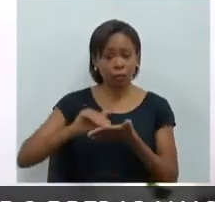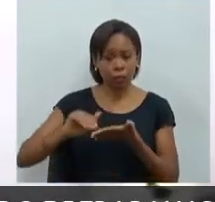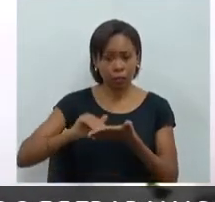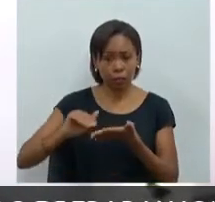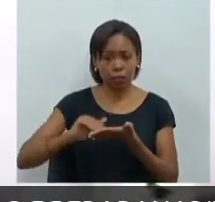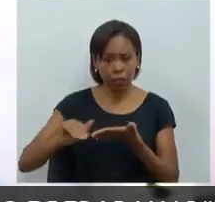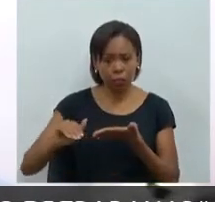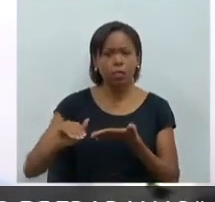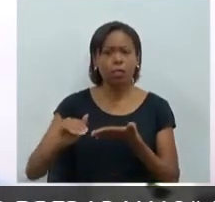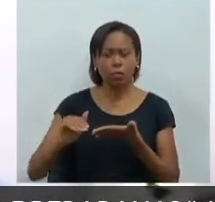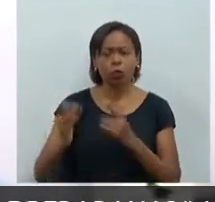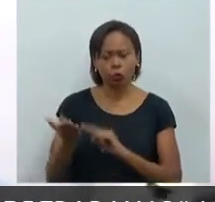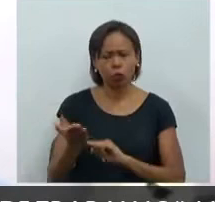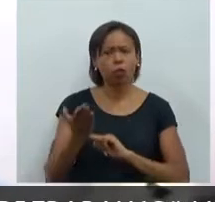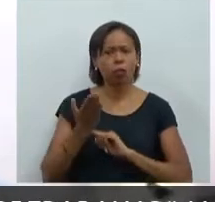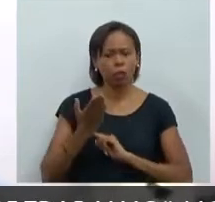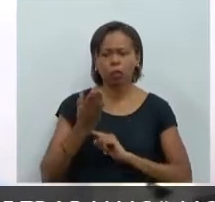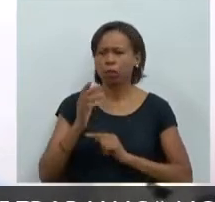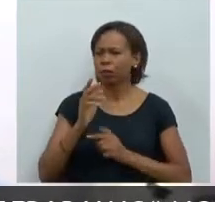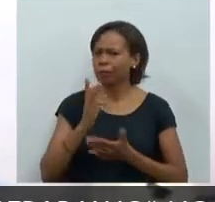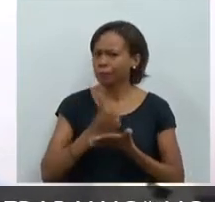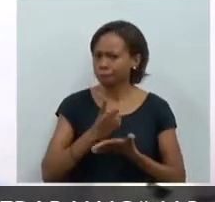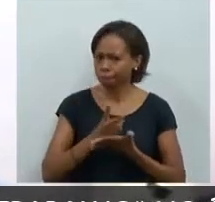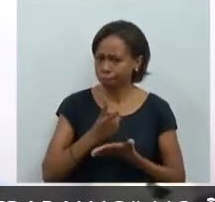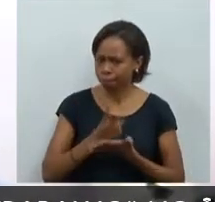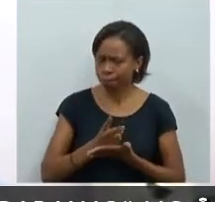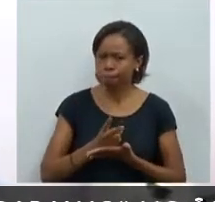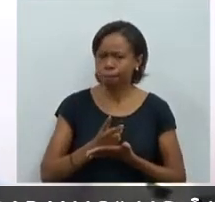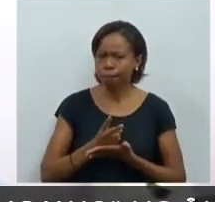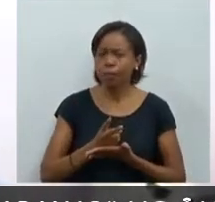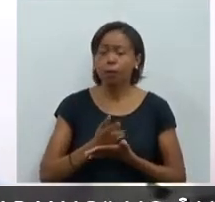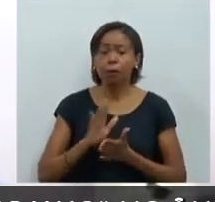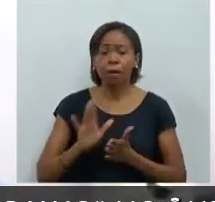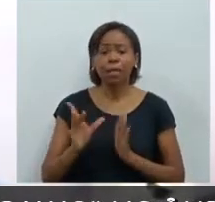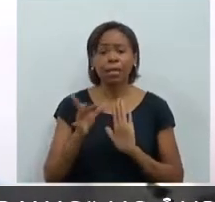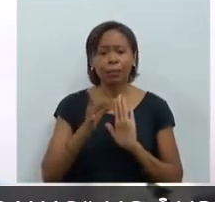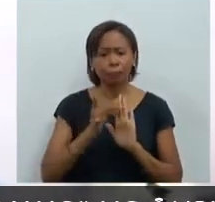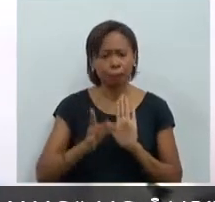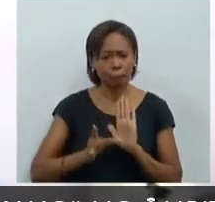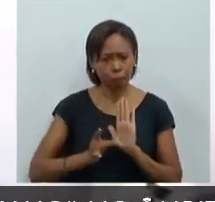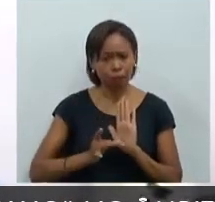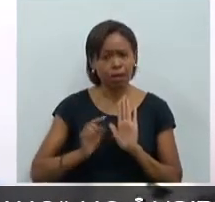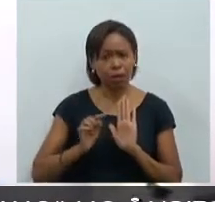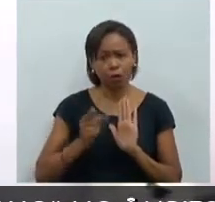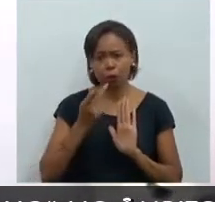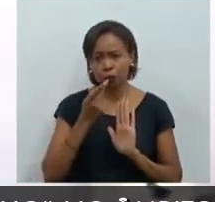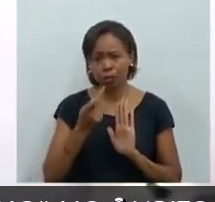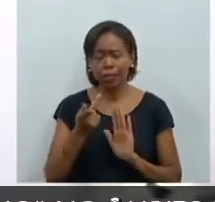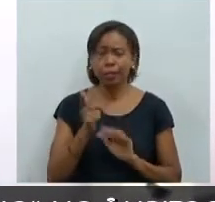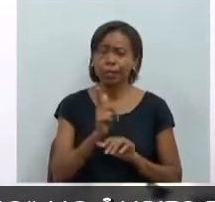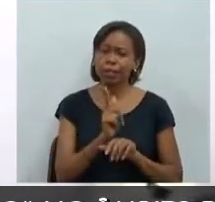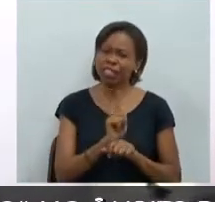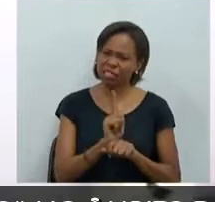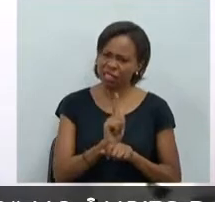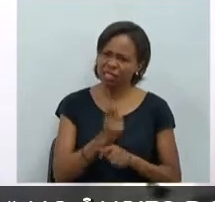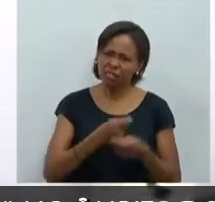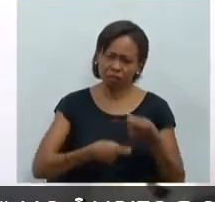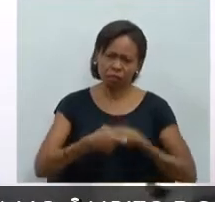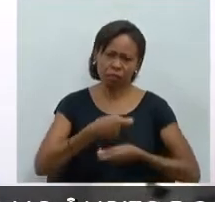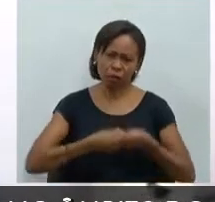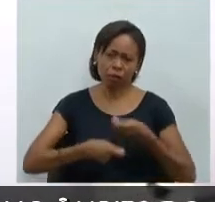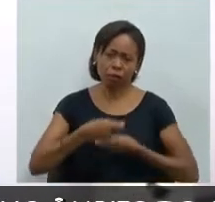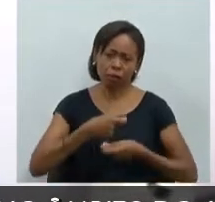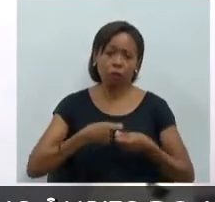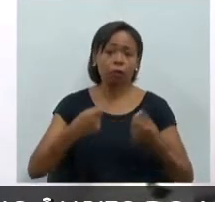atender prontamente em várias situações, e essa pauta, né, que é uma questão mais de gestão, que eu coloquei, que